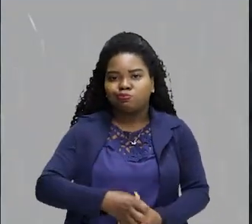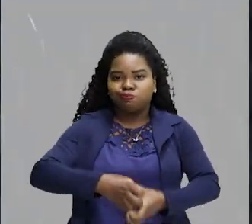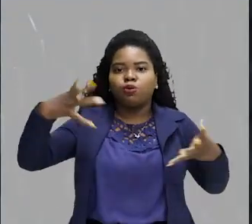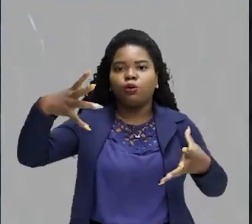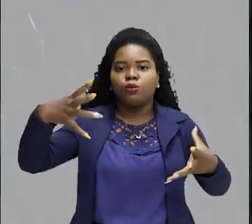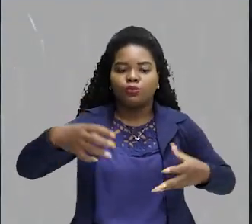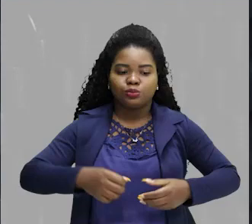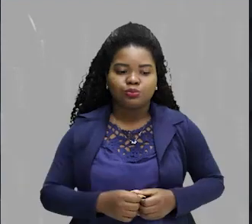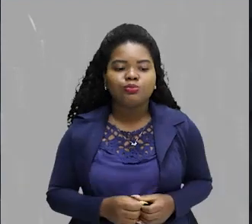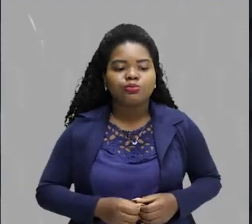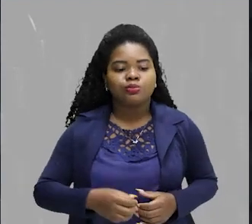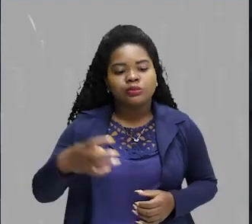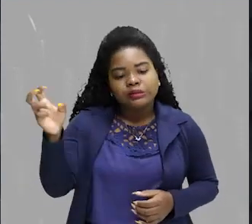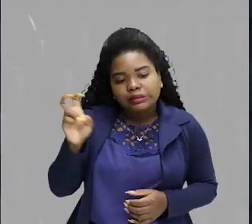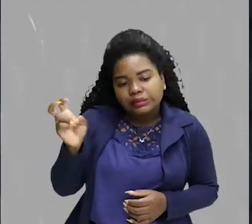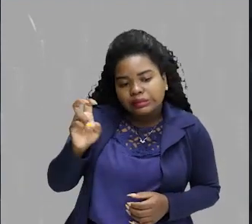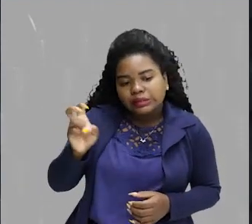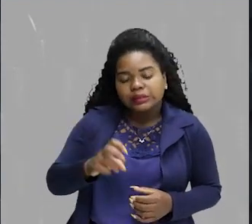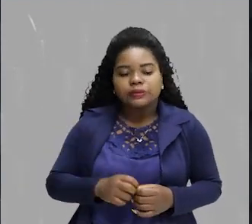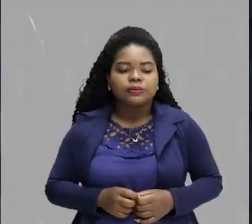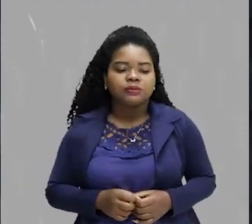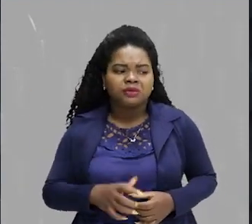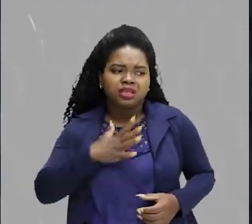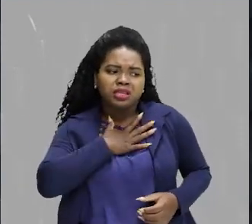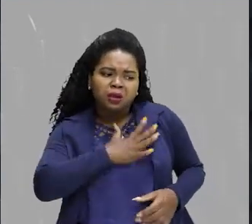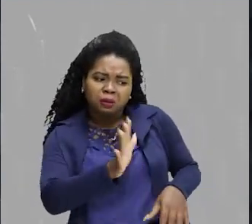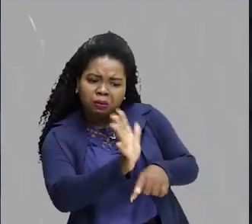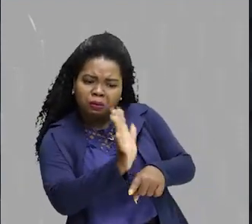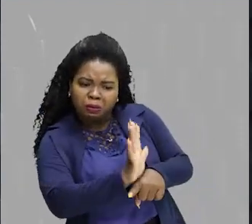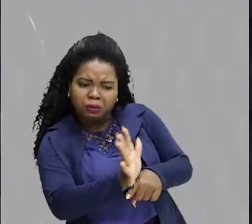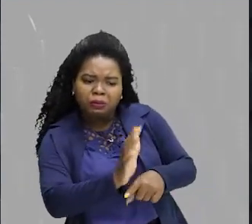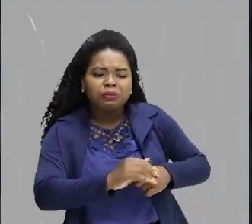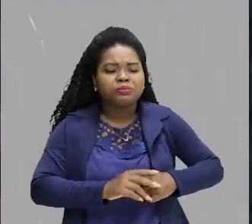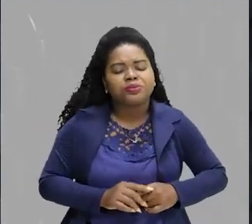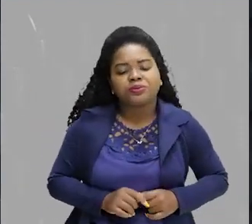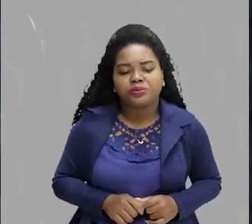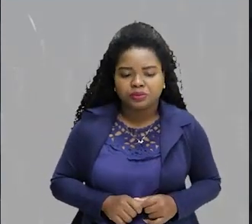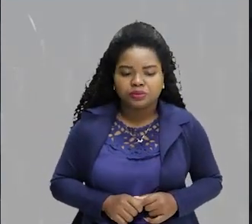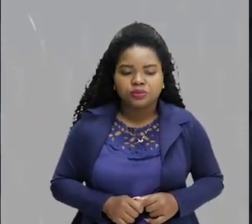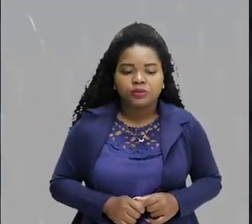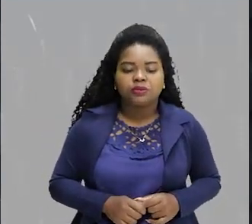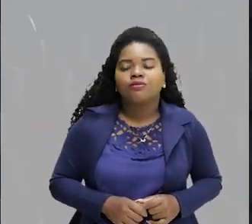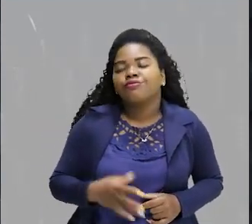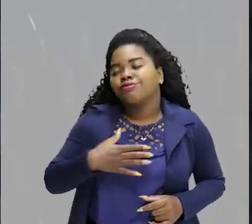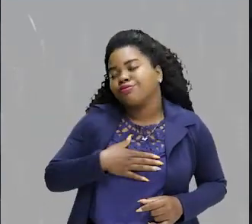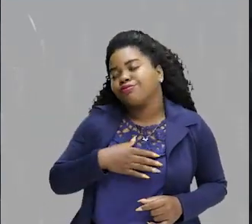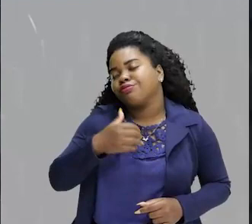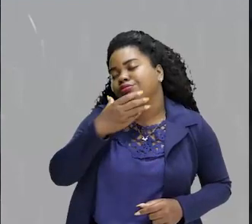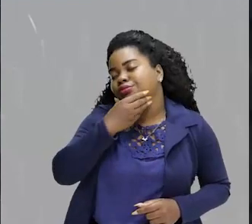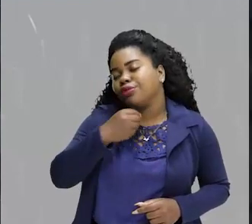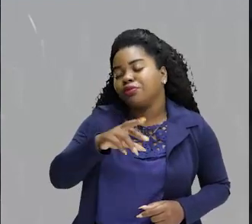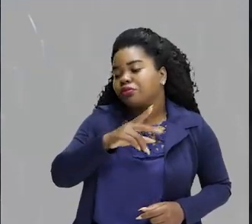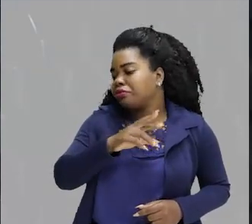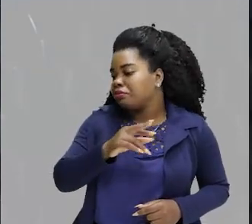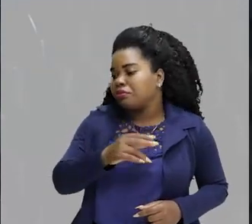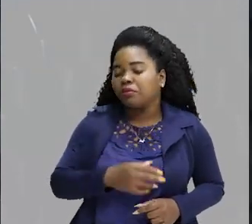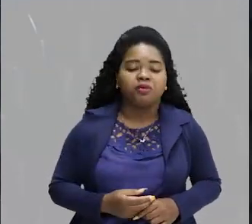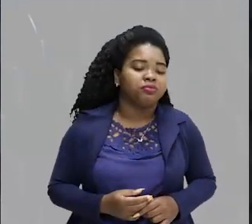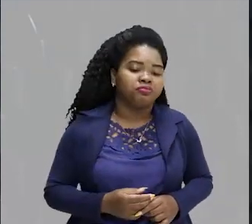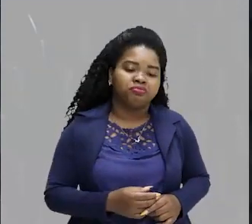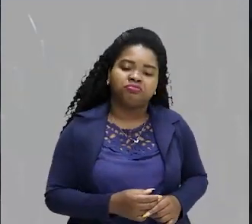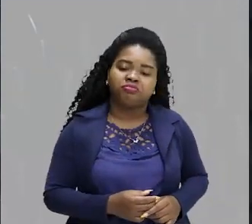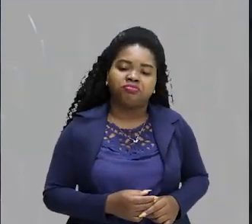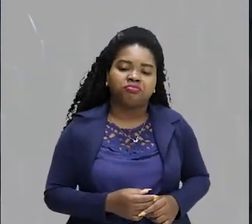the movie. Ele não gostou do filme. My brother didn't drink his milk. Meu irmão não bebeu o leite.